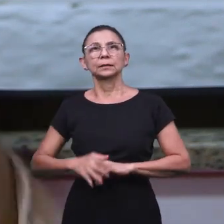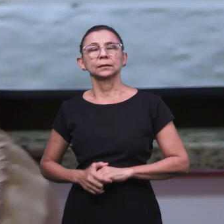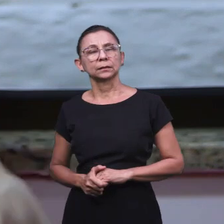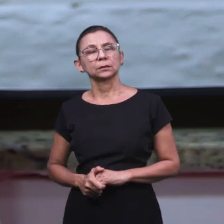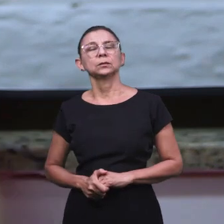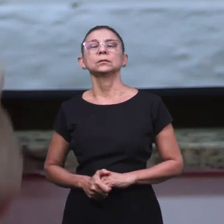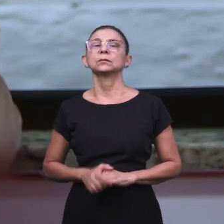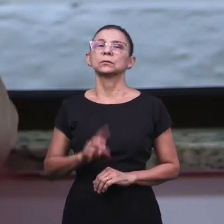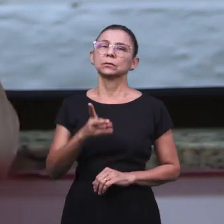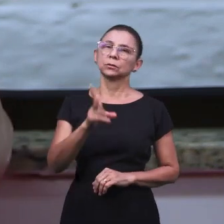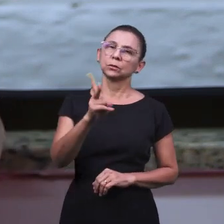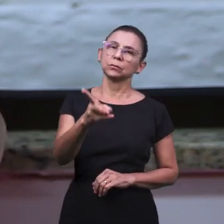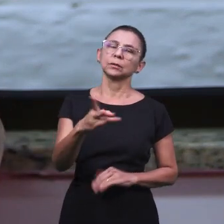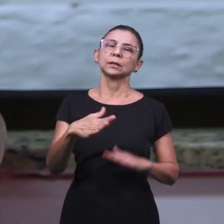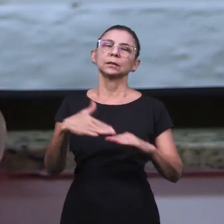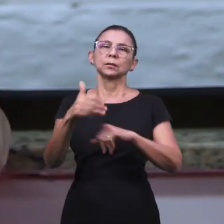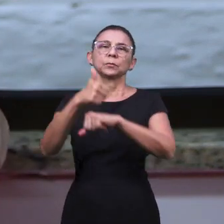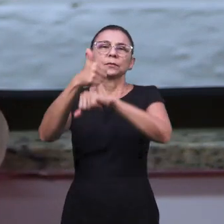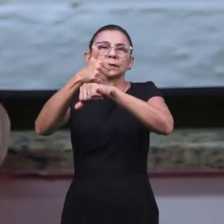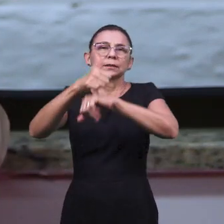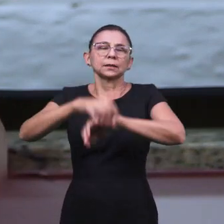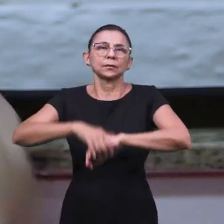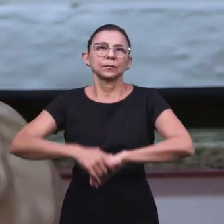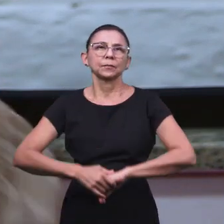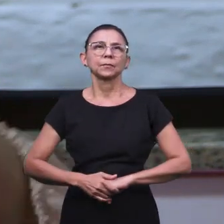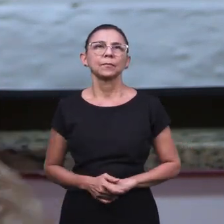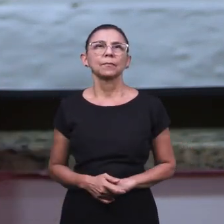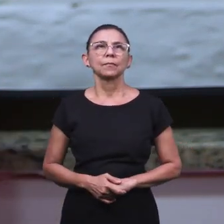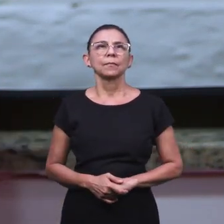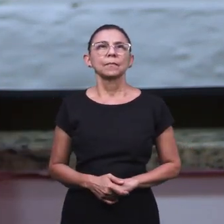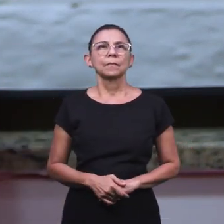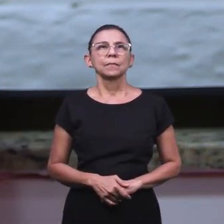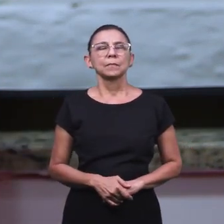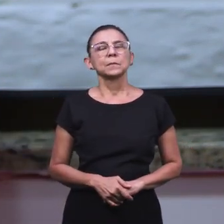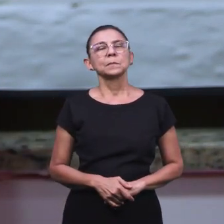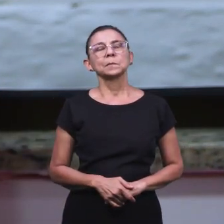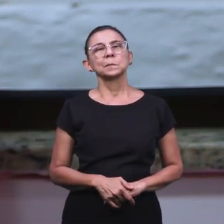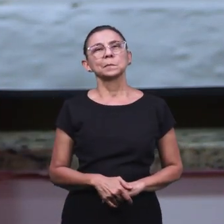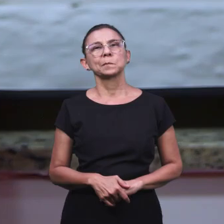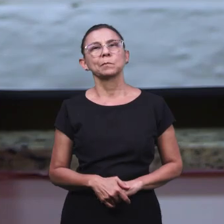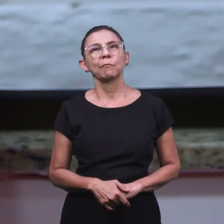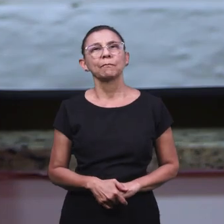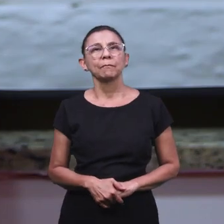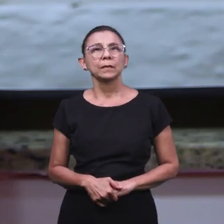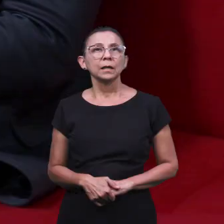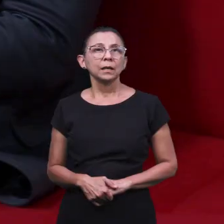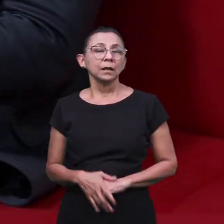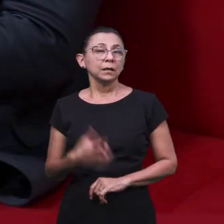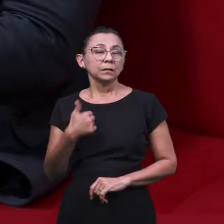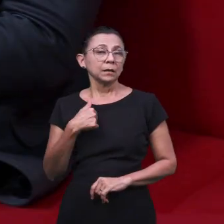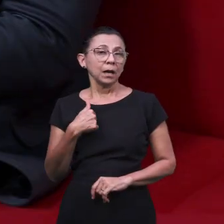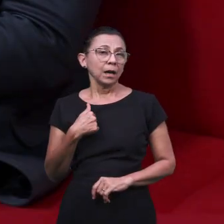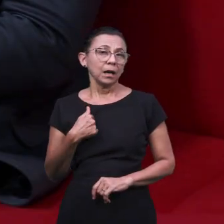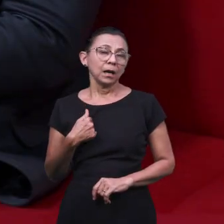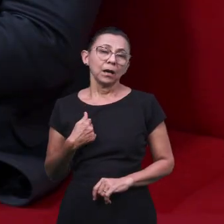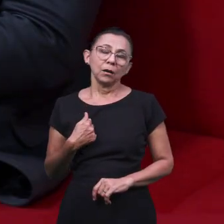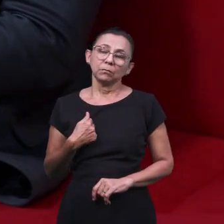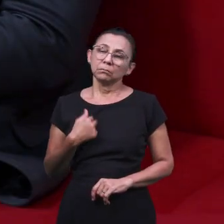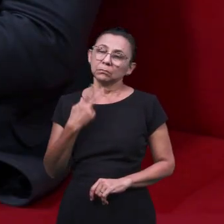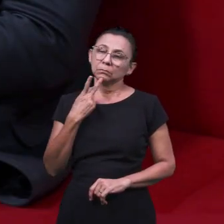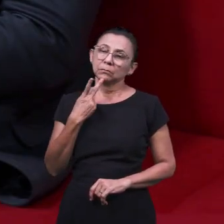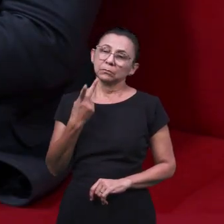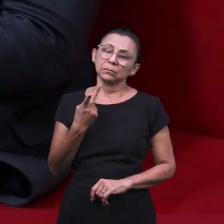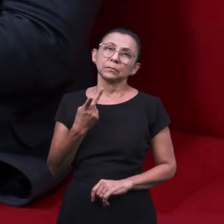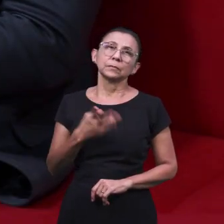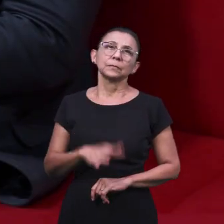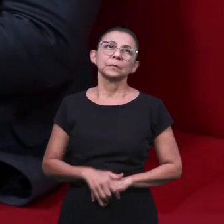fiz também regência lá como uma segunda formação, né? Então, eu falei, voltei, daí não voltei